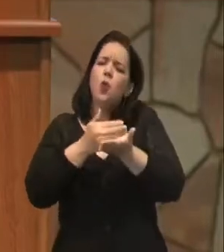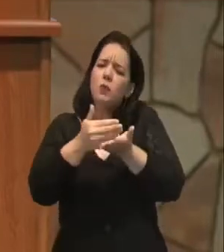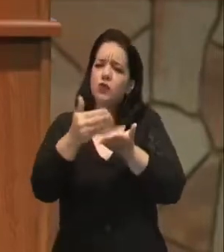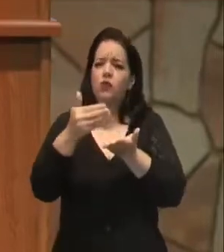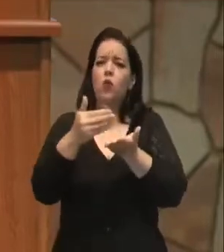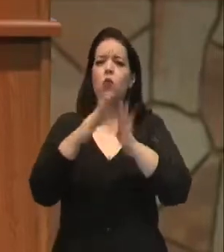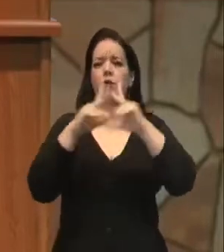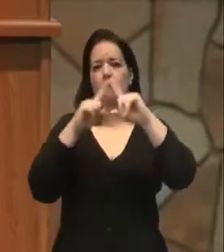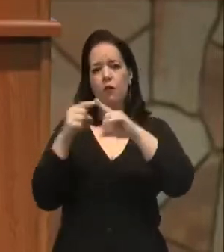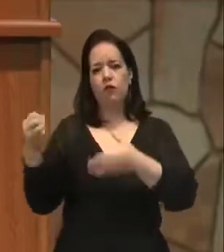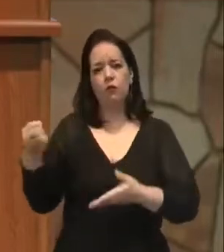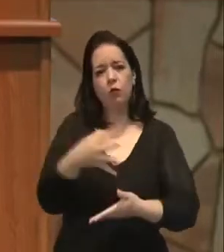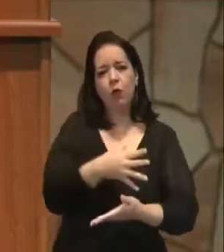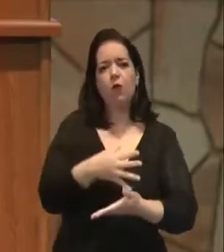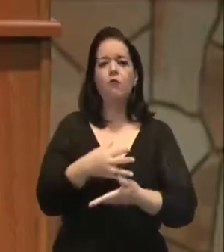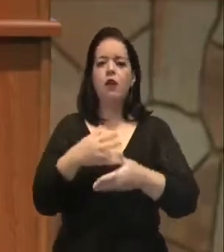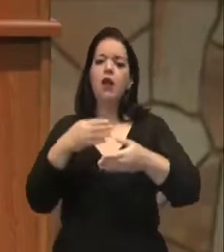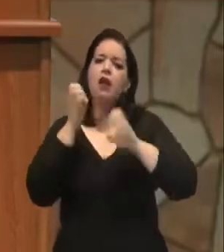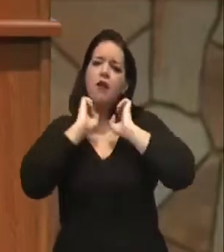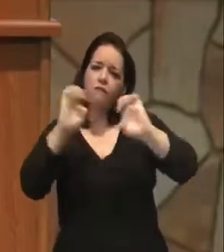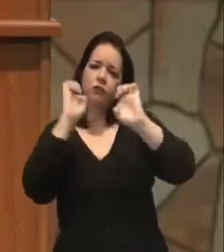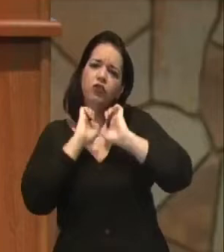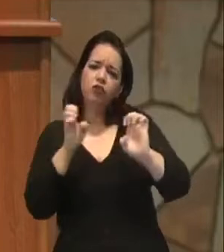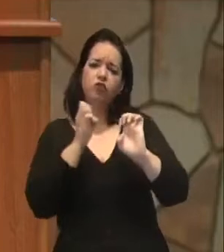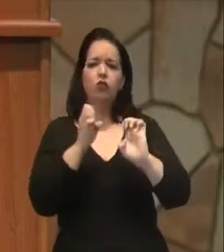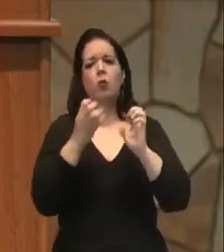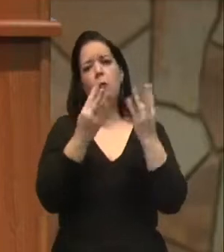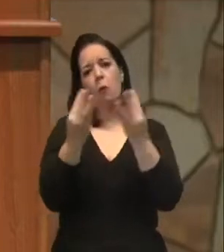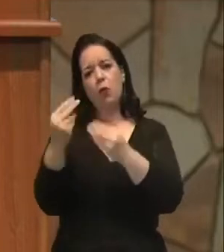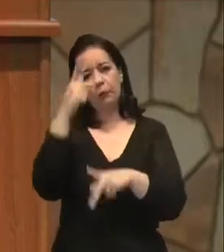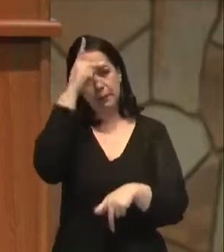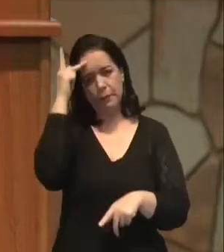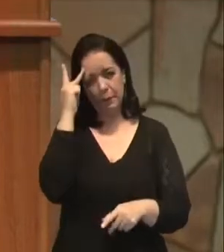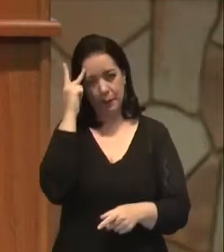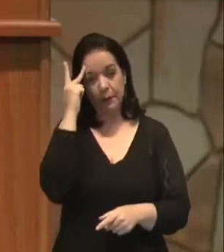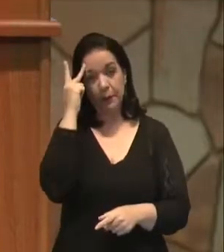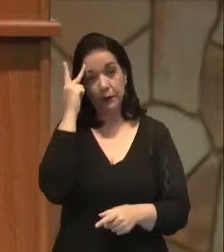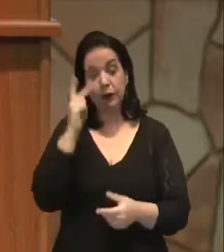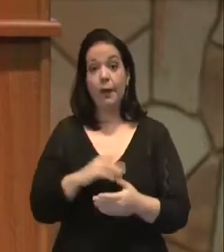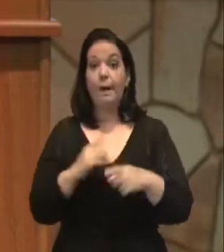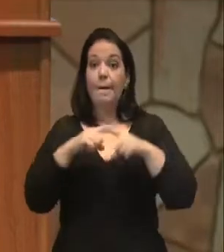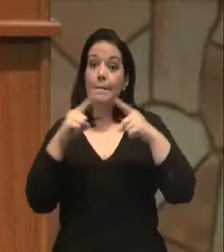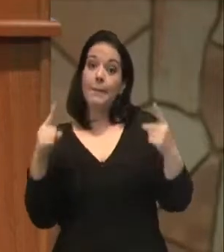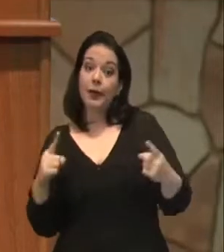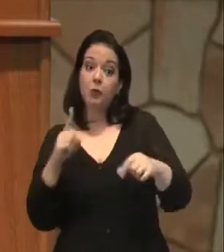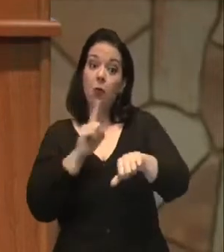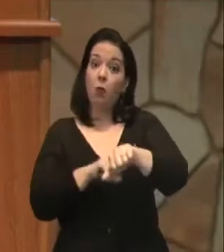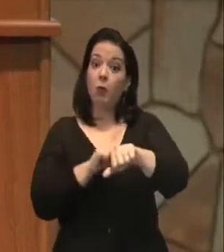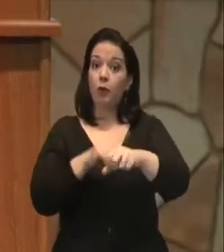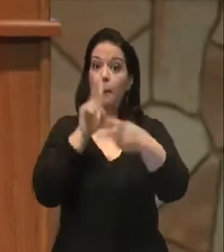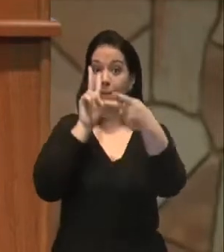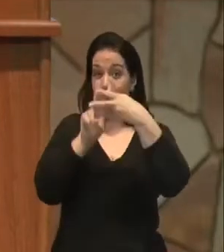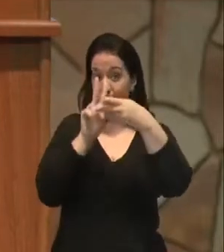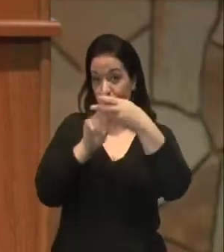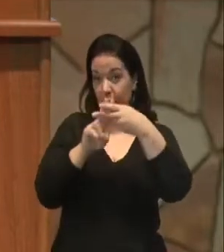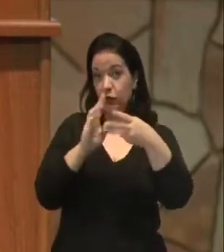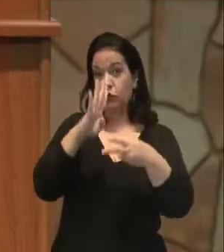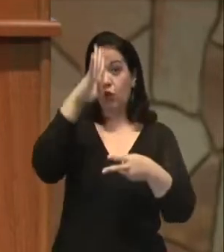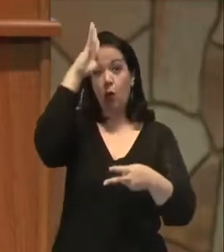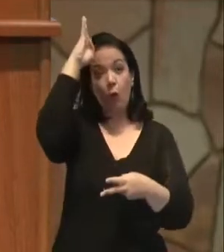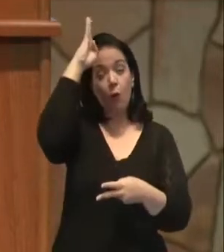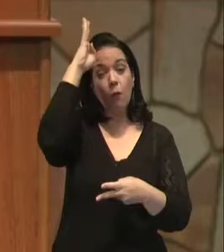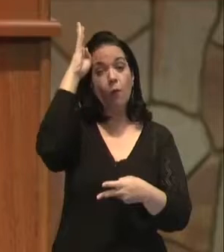muitas pessoas a Cristo. E agora, nesse tempo aprisionado, Paulo de maneira alguma